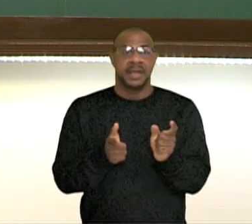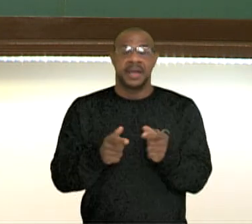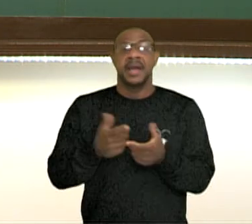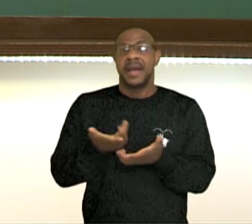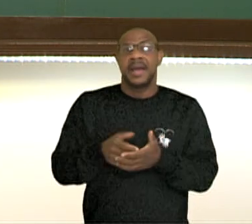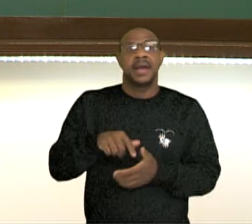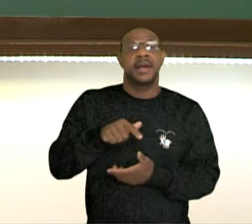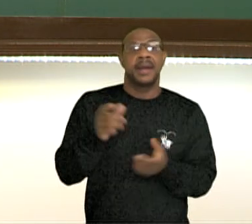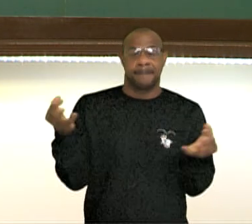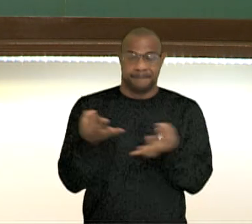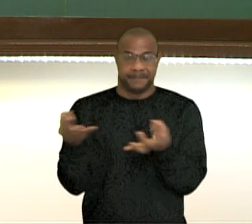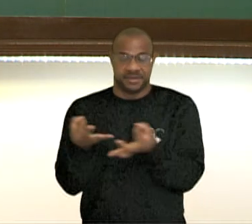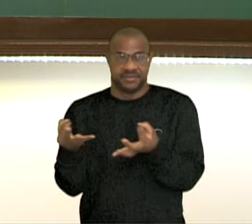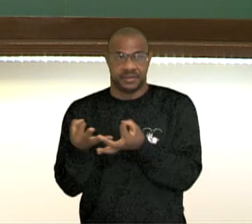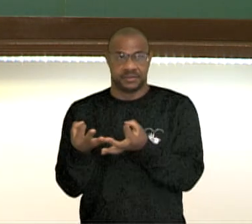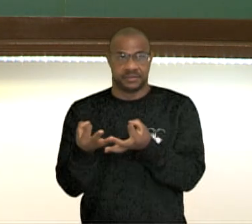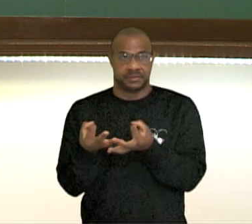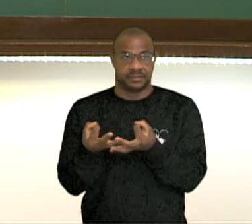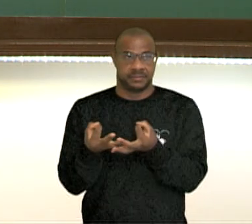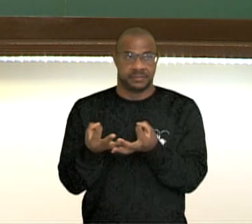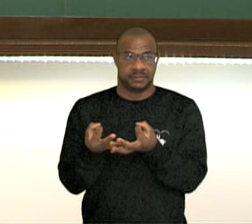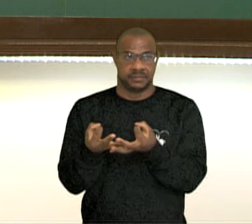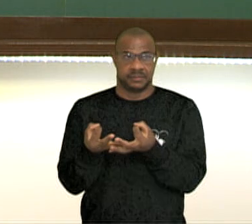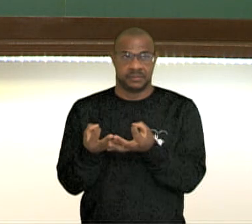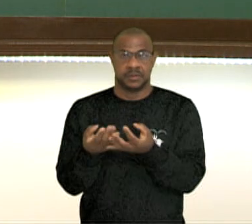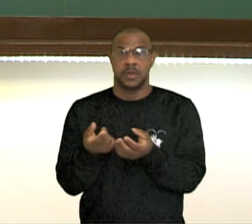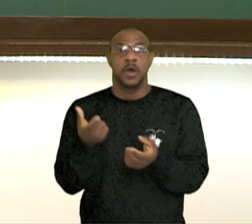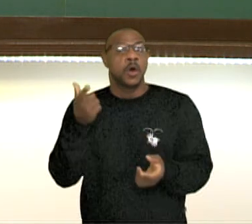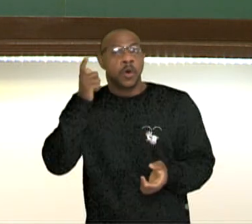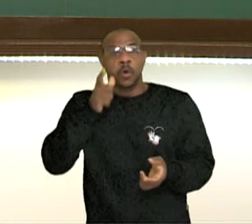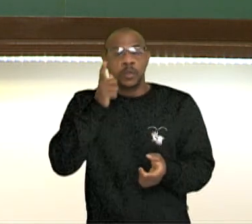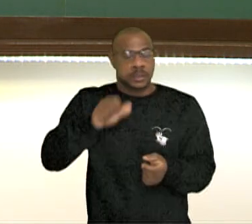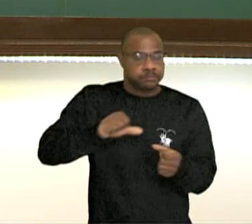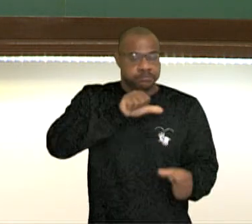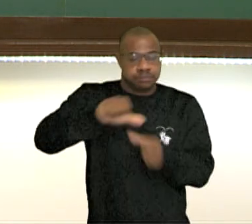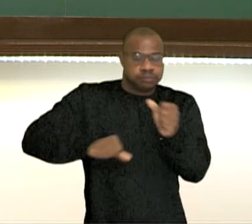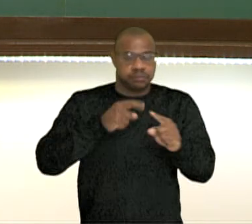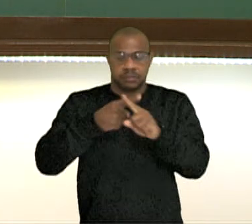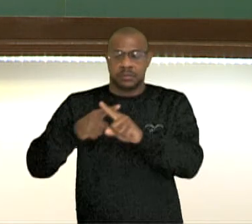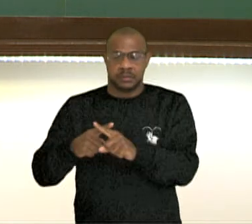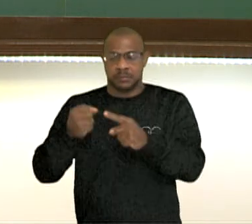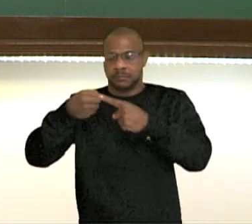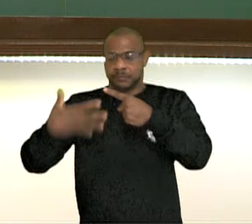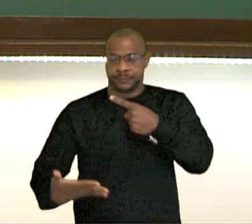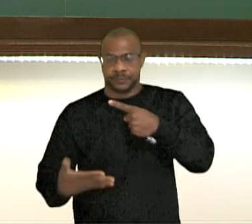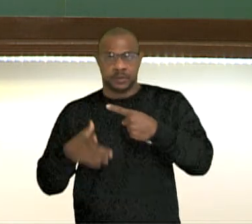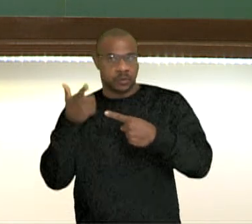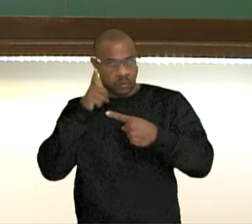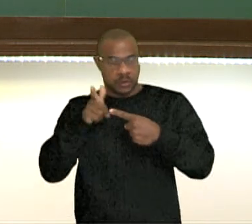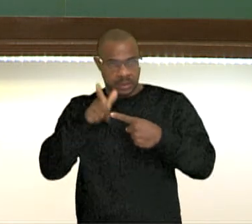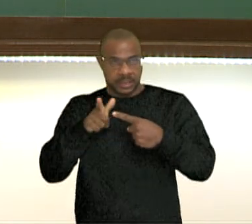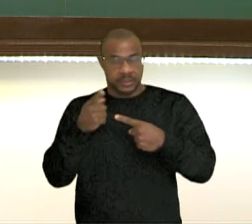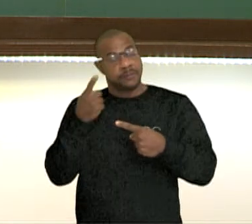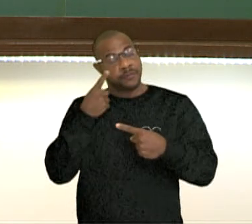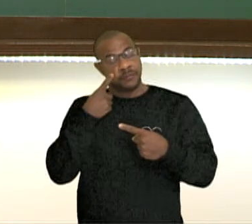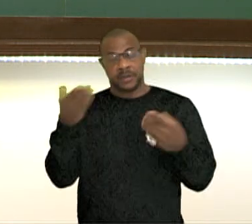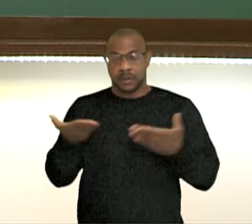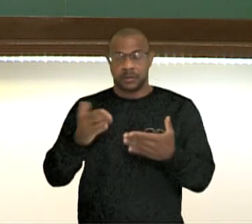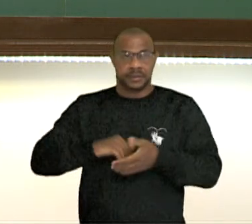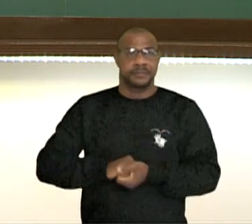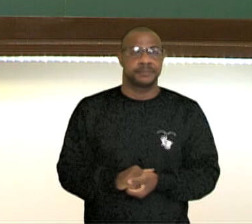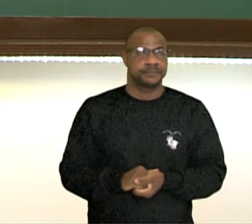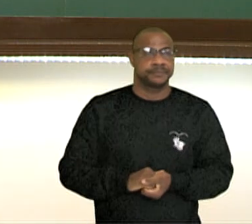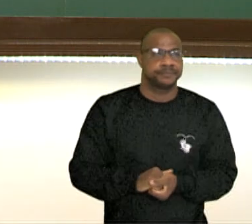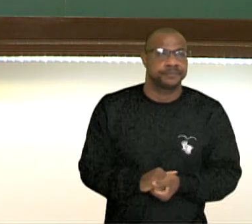quadrado perfeito? Ou seja, eu consigo transformar ele numa multiplicação, fatorar? É isso que nós vamos verificar, tá